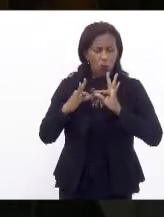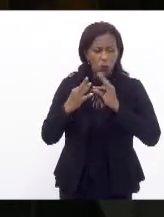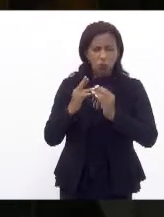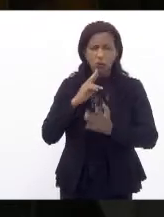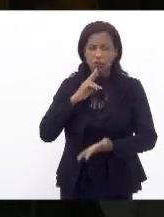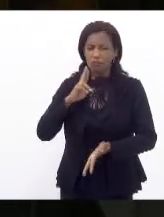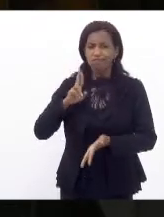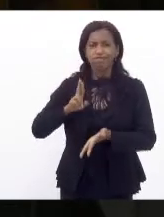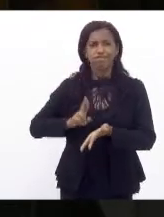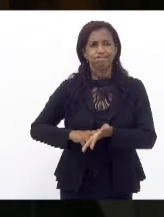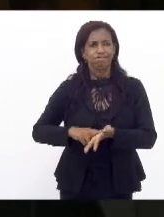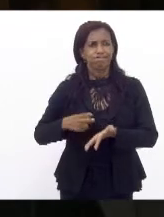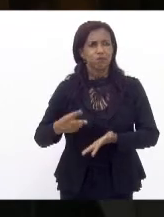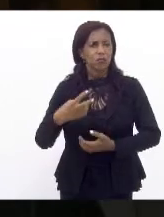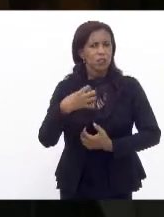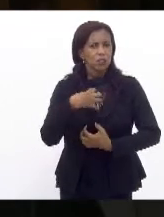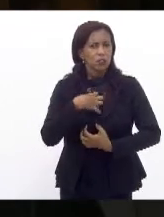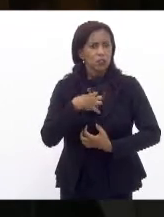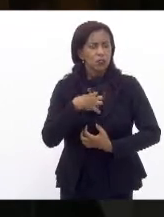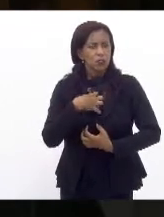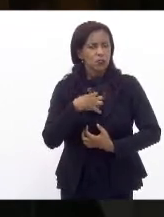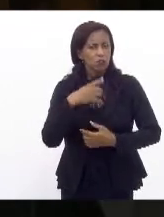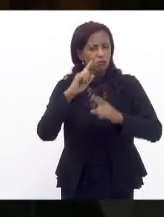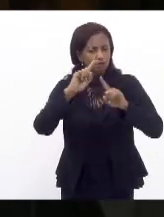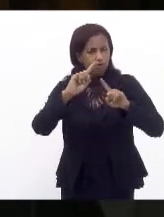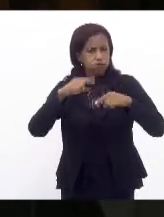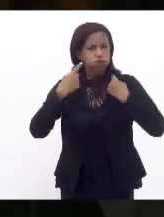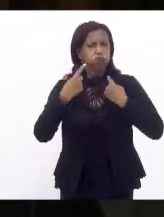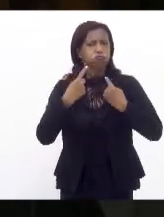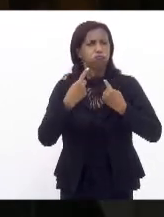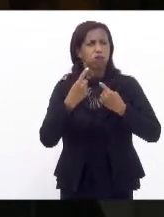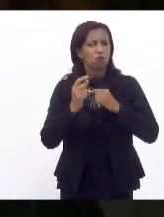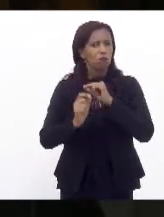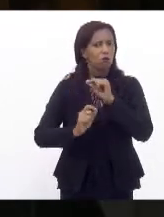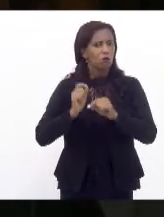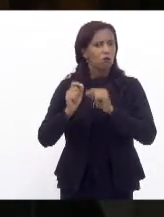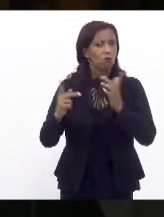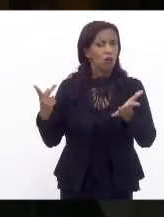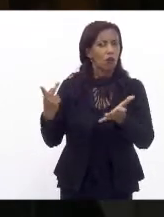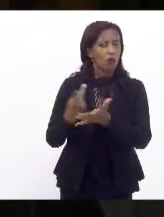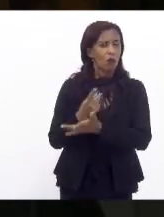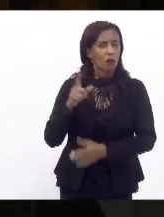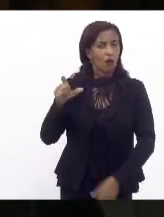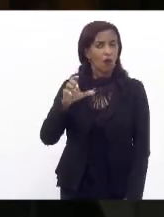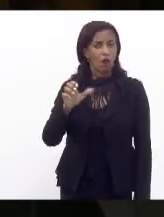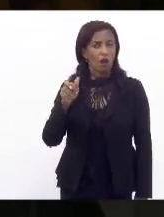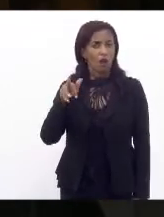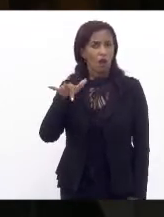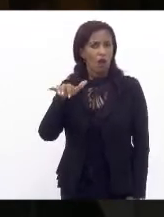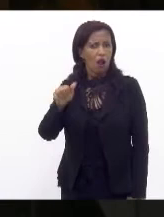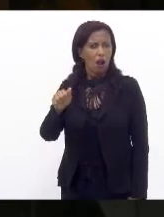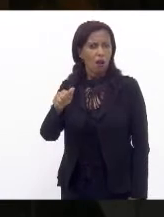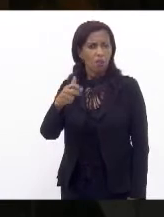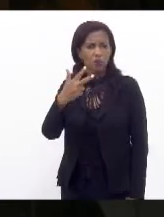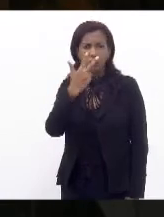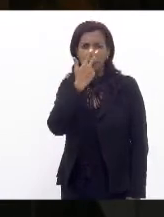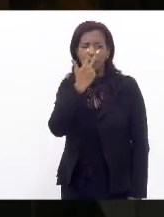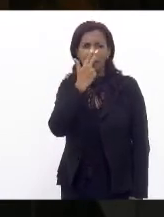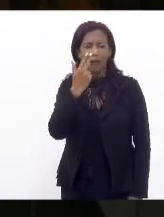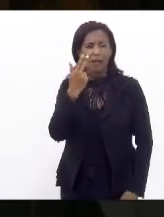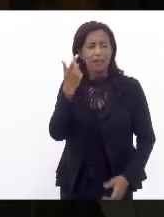razão, se sentiram atacados com o que lá em Campos está conhecido como uma agressão